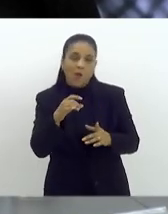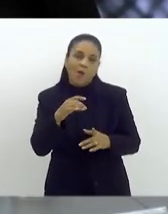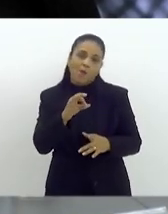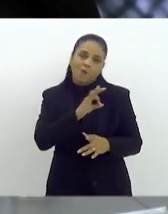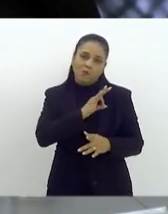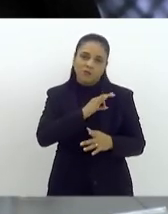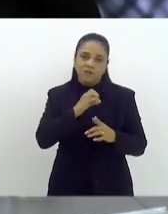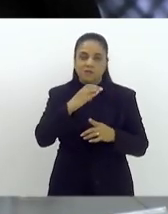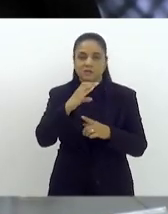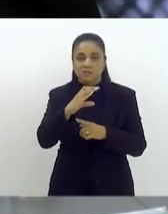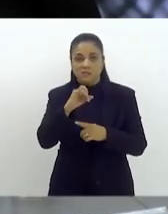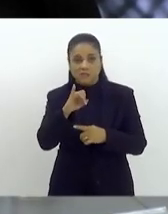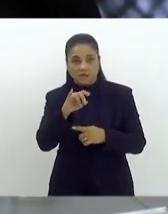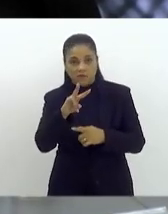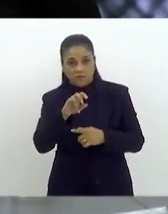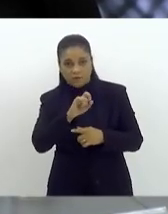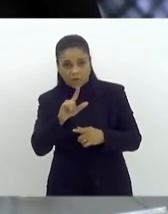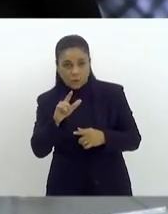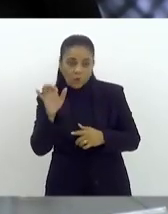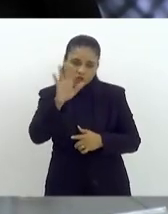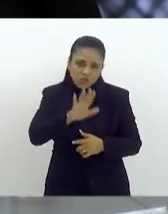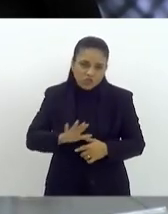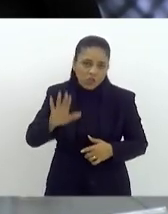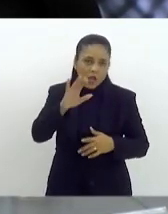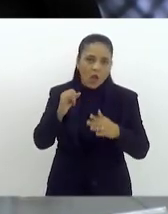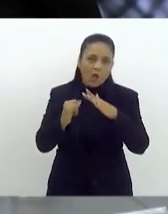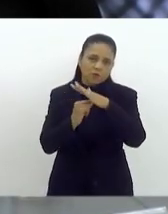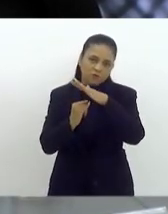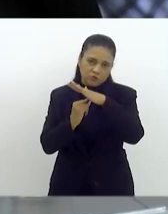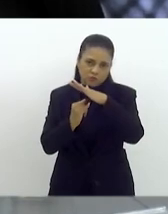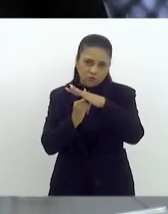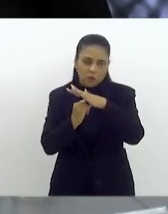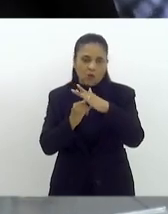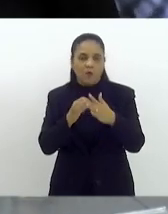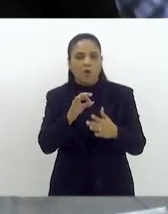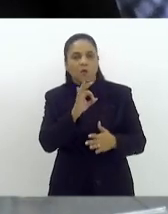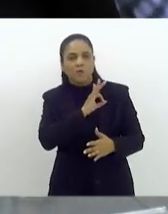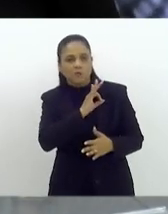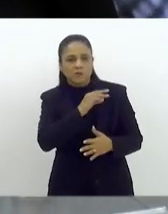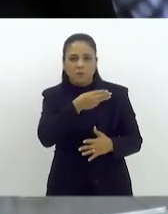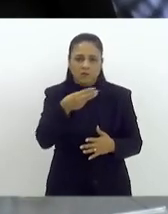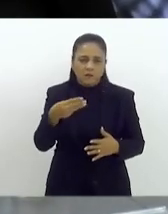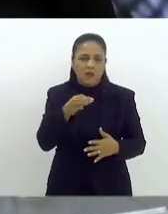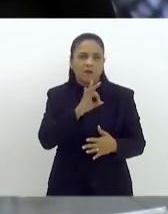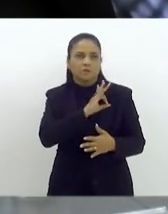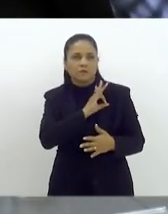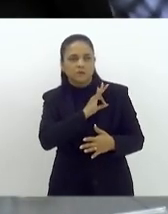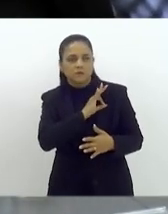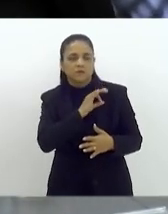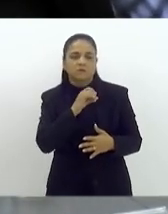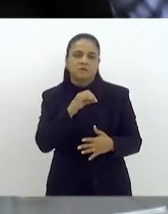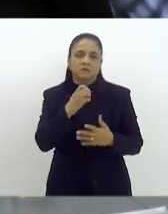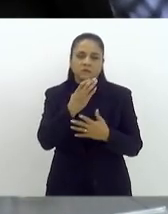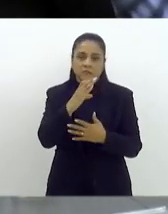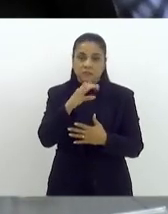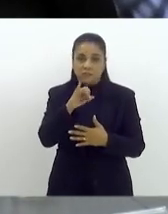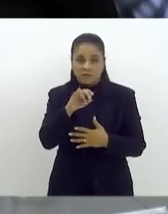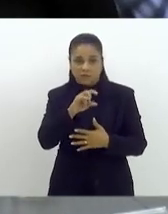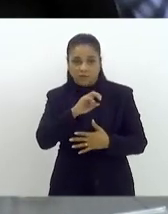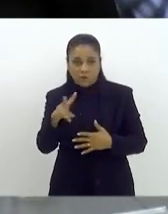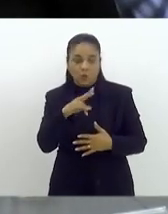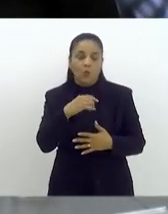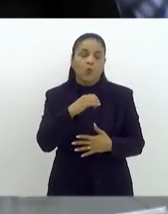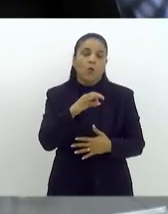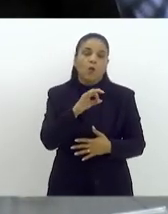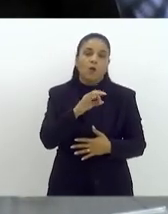no âmbito geral pensando em instituições como a polícia civil Polícia Militar Ministério Público que a gente precisa ainda